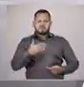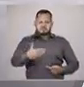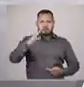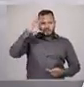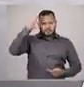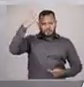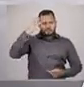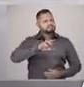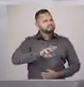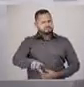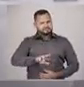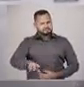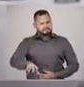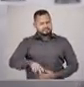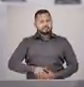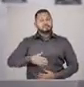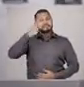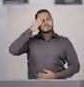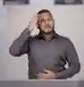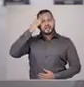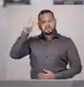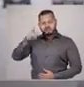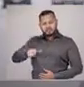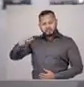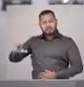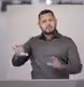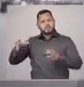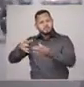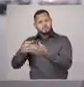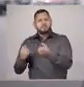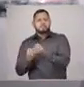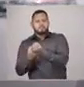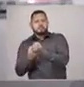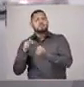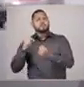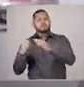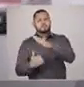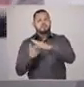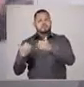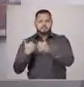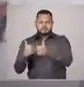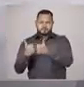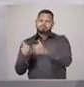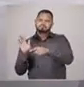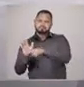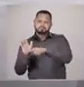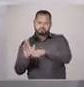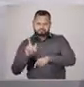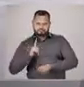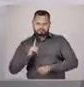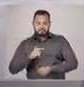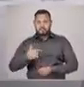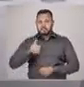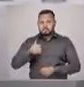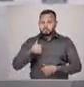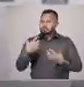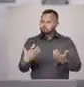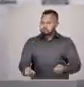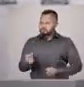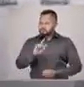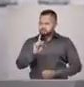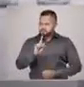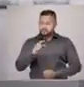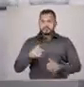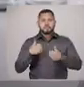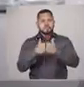prometendo resolver. Mas não vai não. Eles são da mesma turma e são todos amiguinhos das empresas de ônibus. Com